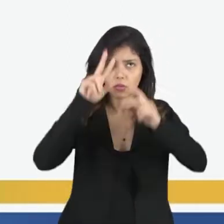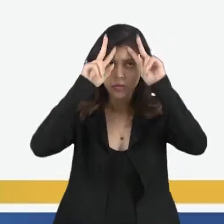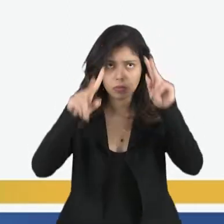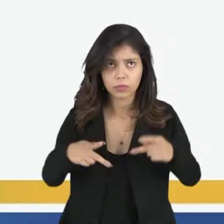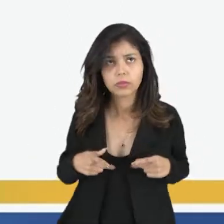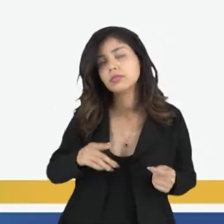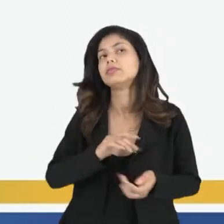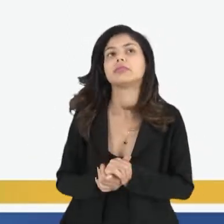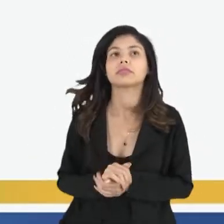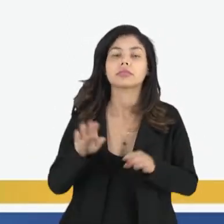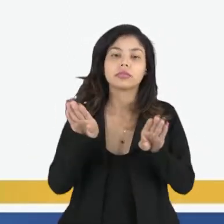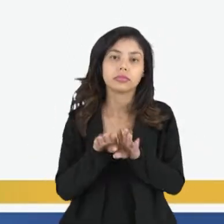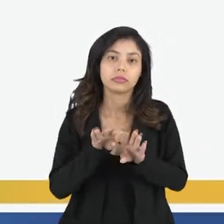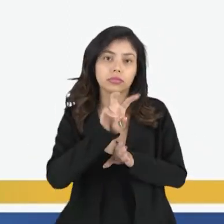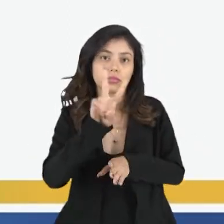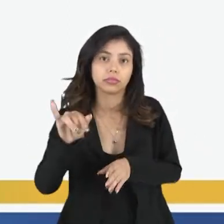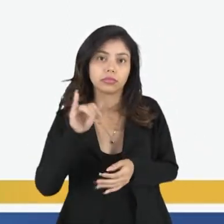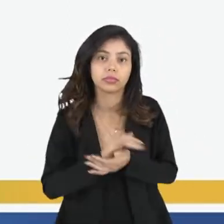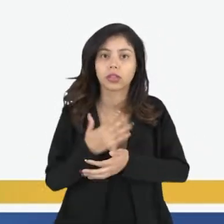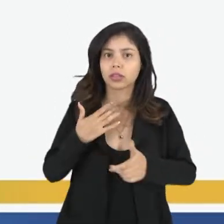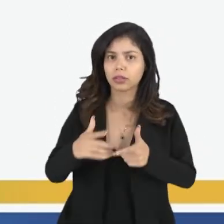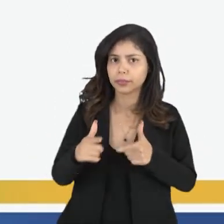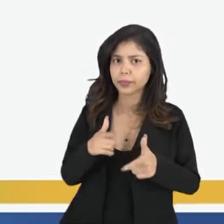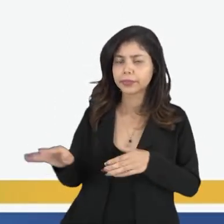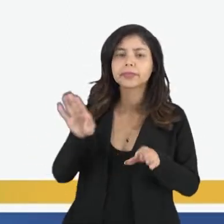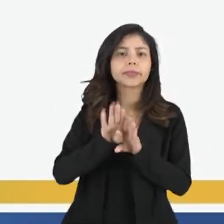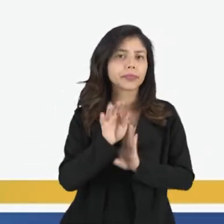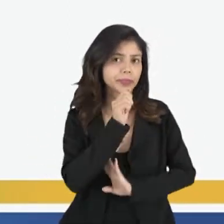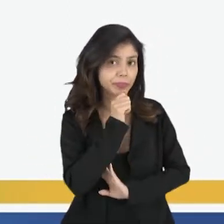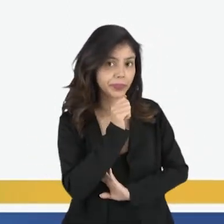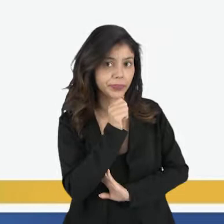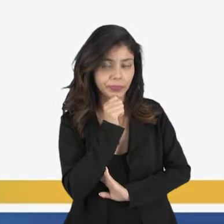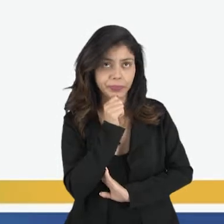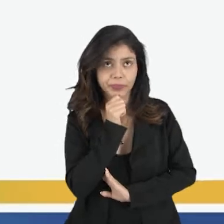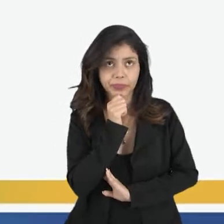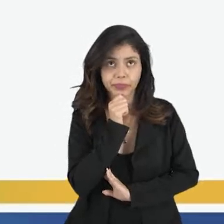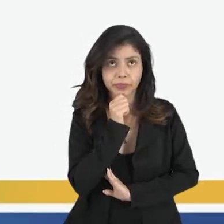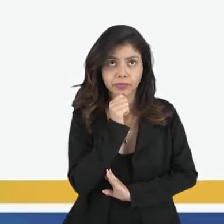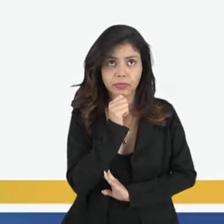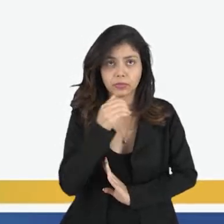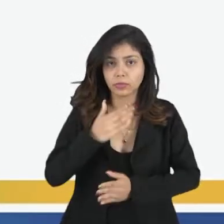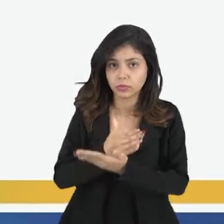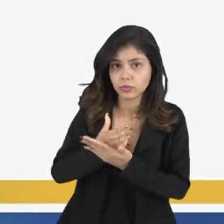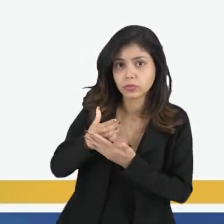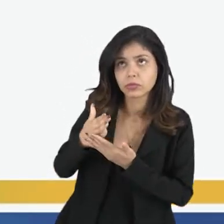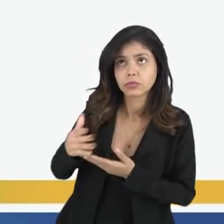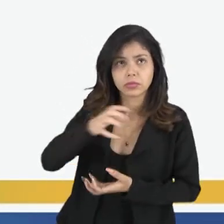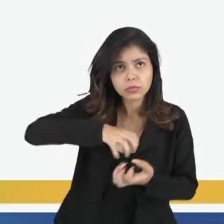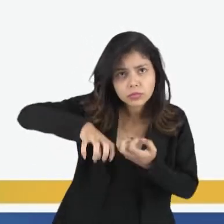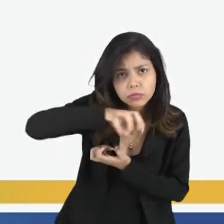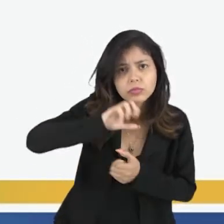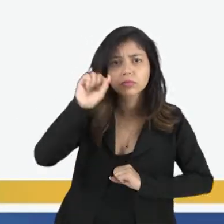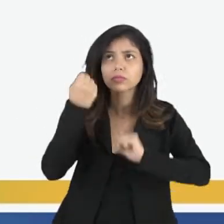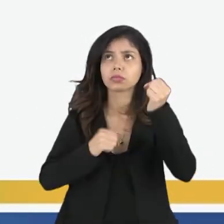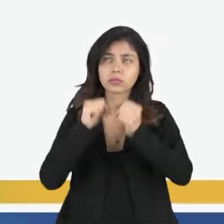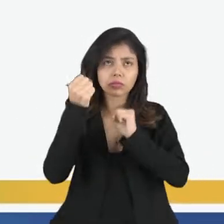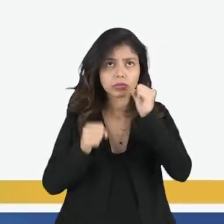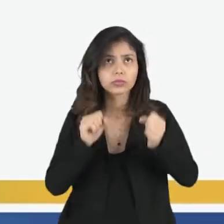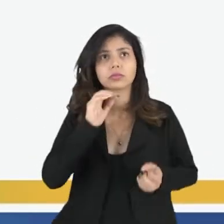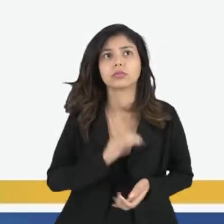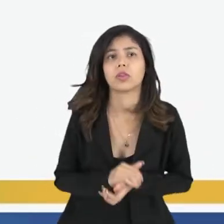humano, que aí ela vai ser trabalhada já aí o início da Revolução